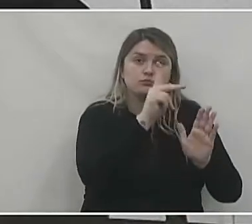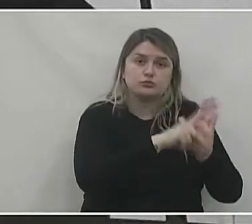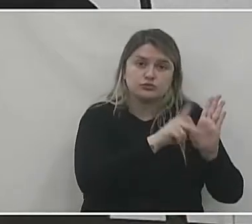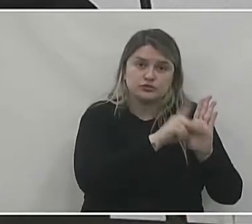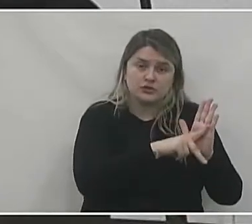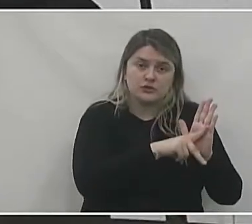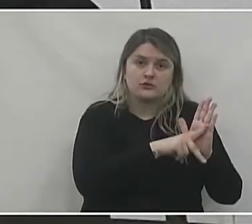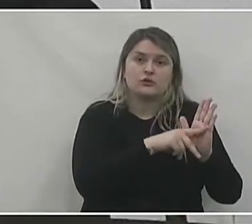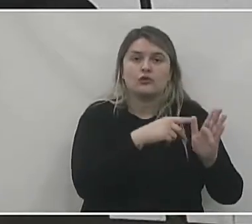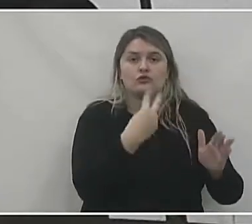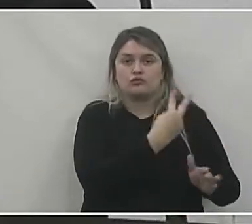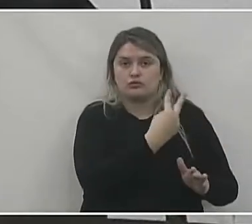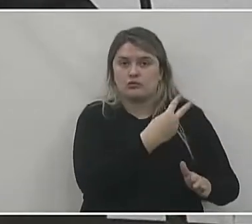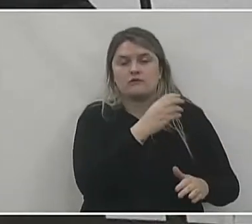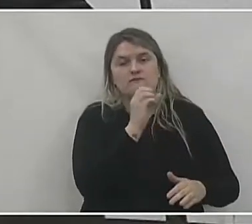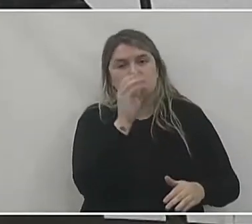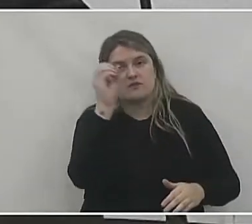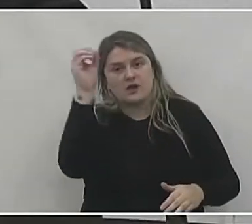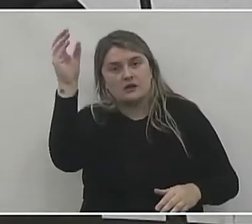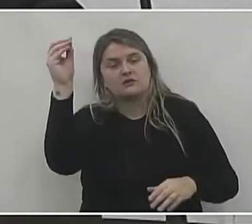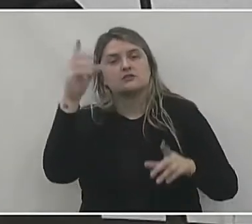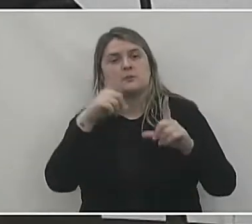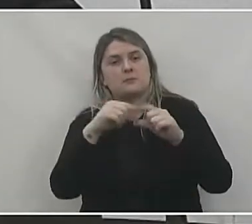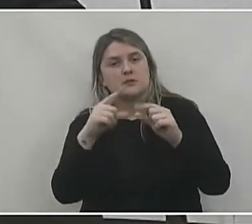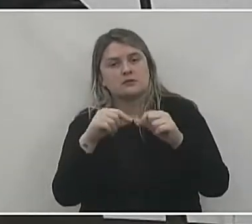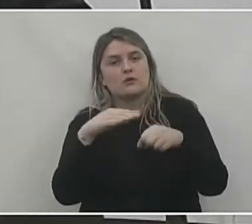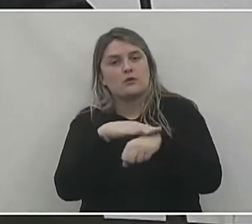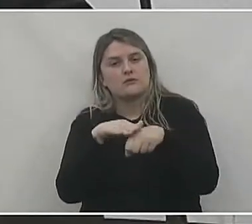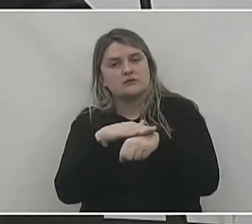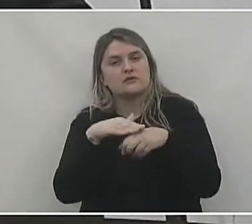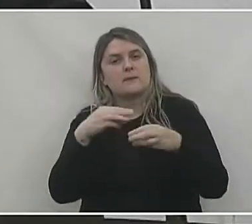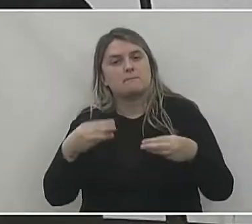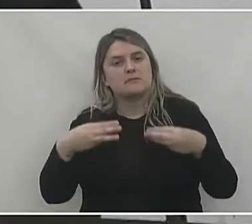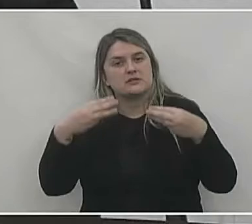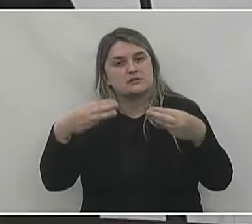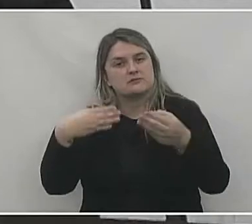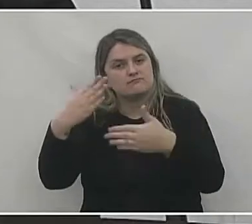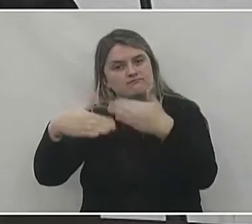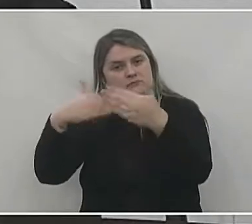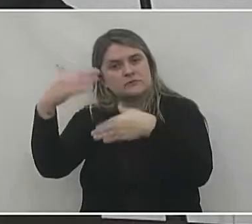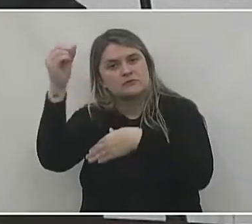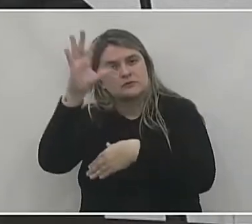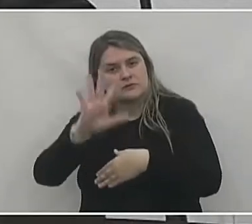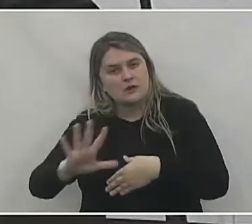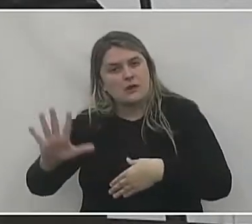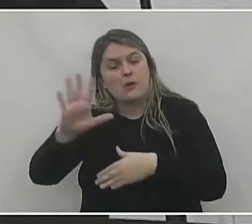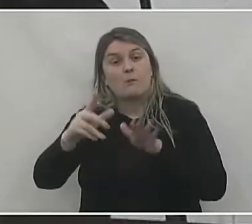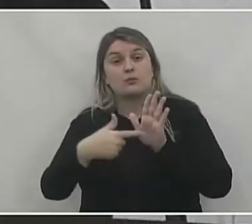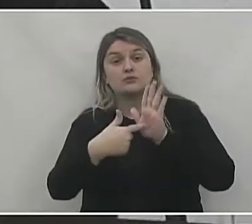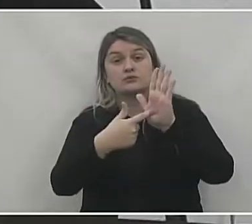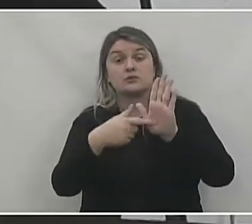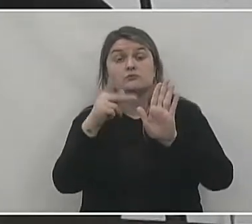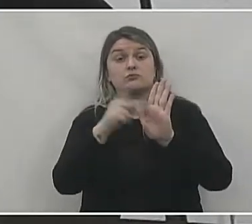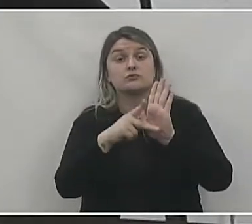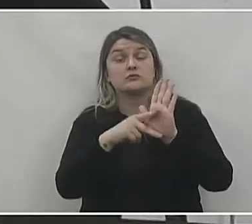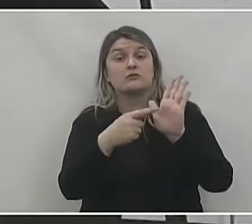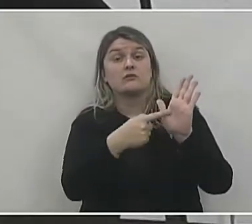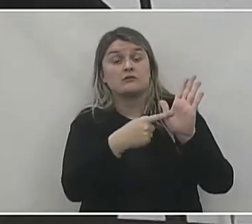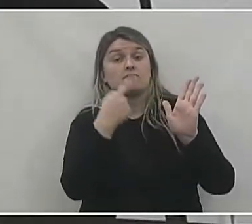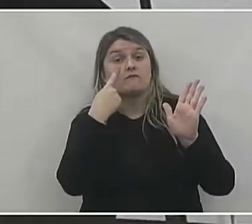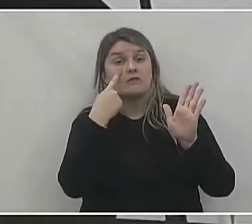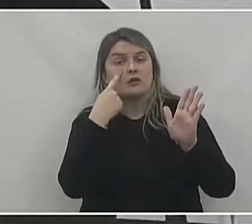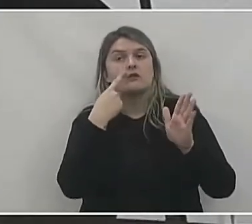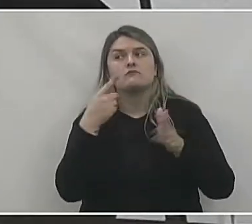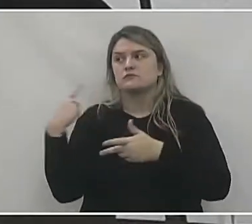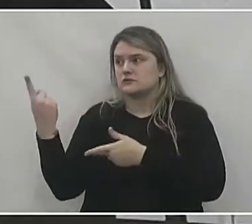vamos a Brasília, vou conversar com o ministro do Desenvolvimento Regional, levar o projeto e mostrar para ele, certamente